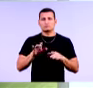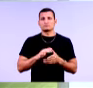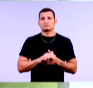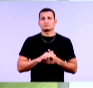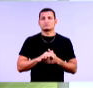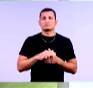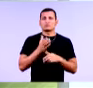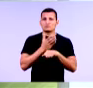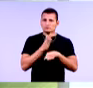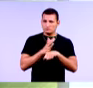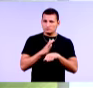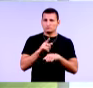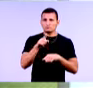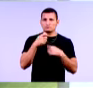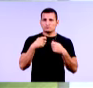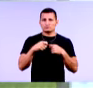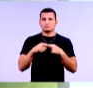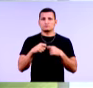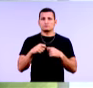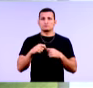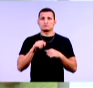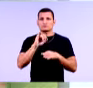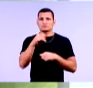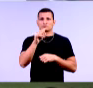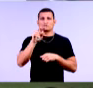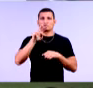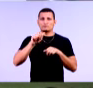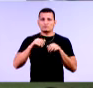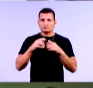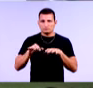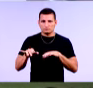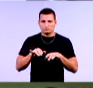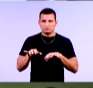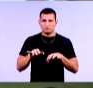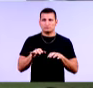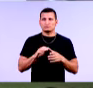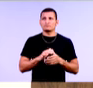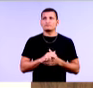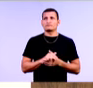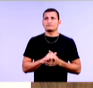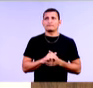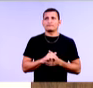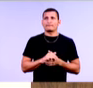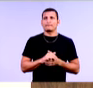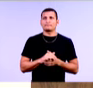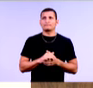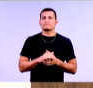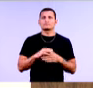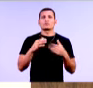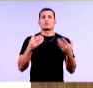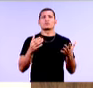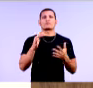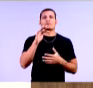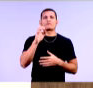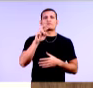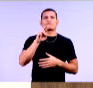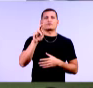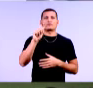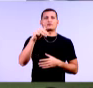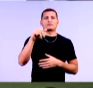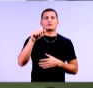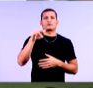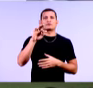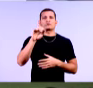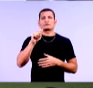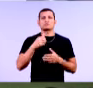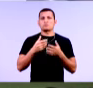vai precisar programar em Java. Mais alguma pergunta, professora? E a ferramenta? Ferramenta? Isso. Qualquer uma